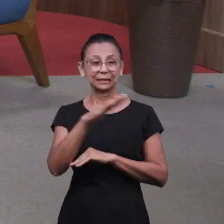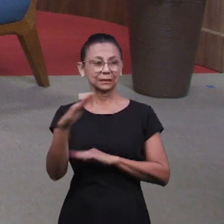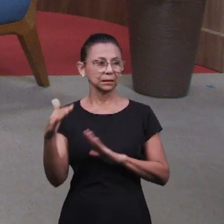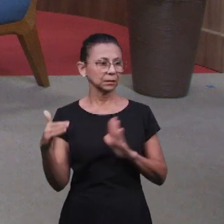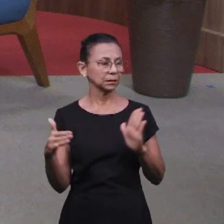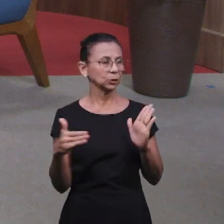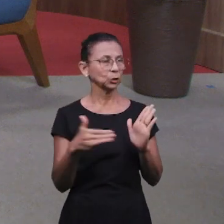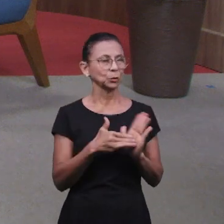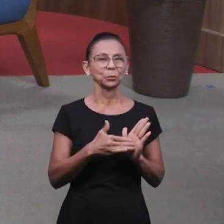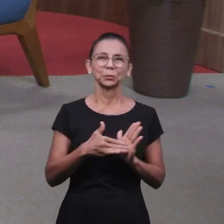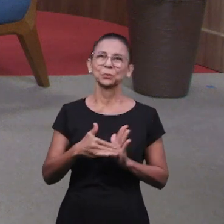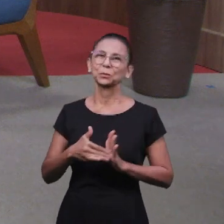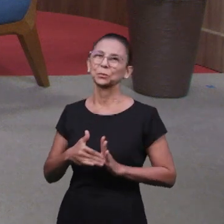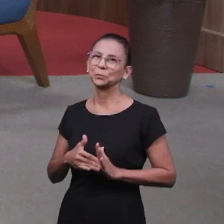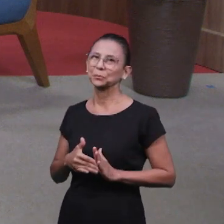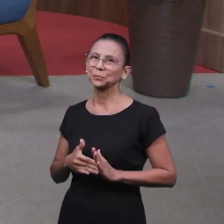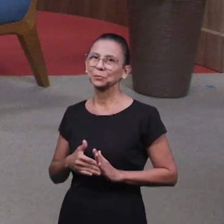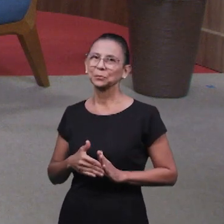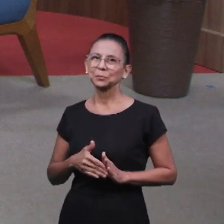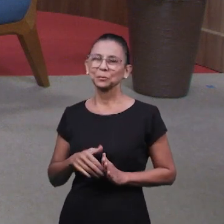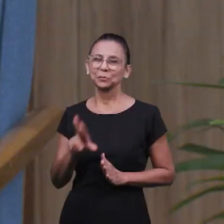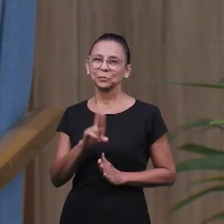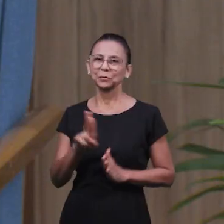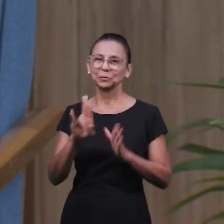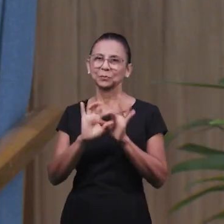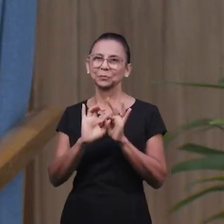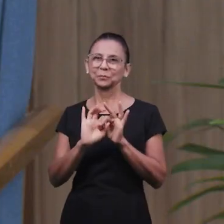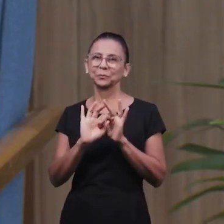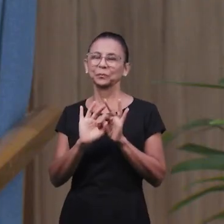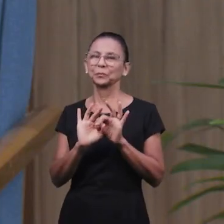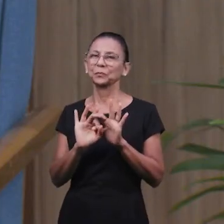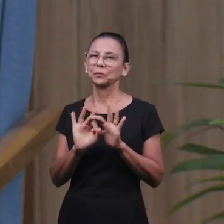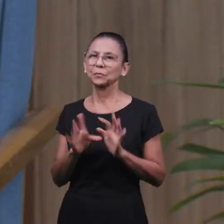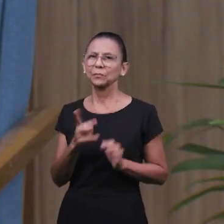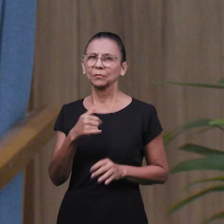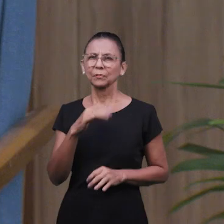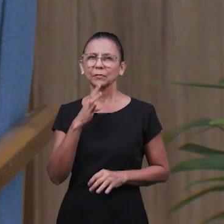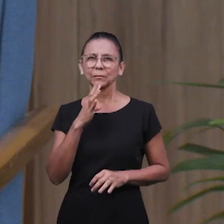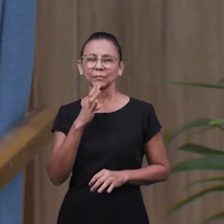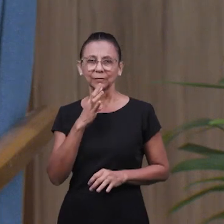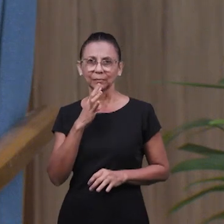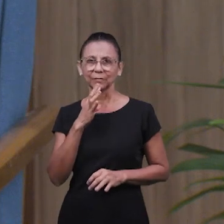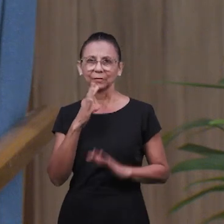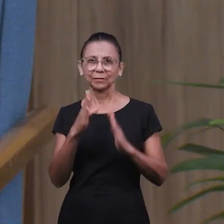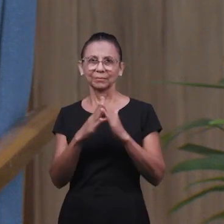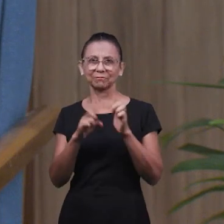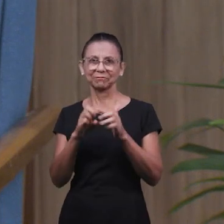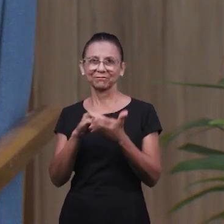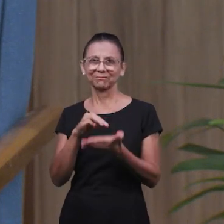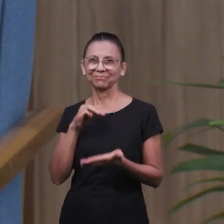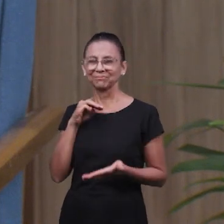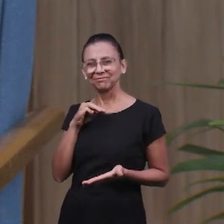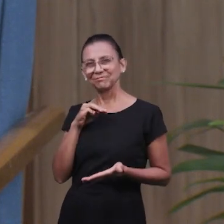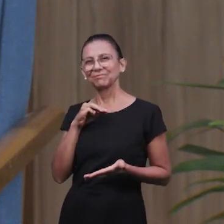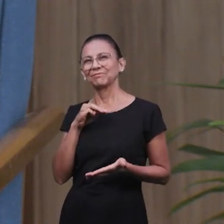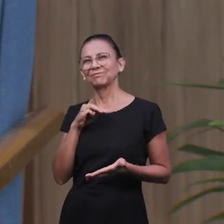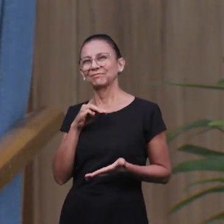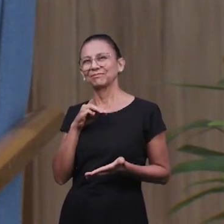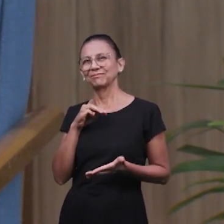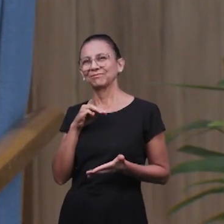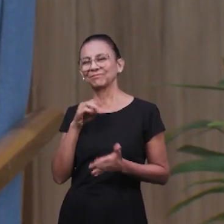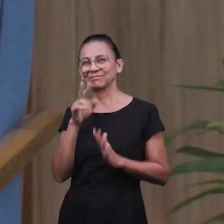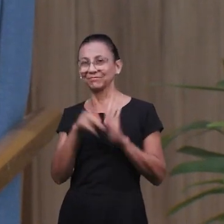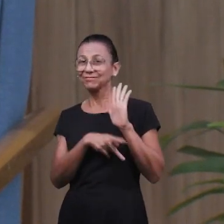mesmo. Ligue sempre que você precisar, tá certo? Quer nos conhecer melhor, conhecer mais a Igreja Cristã Maranata, conhecer os